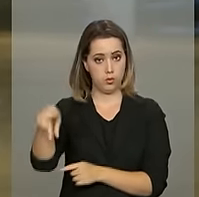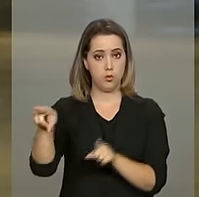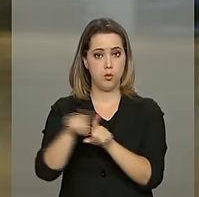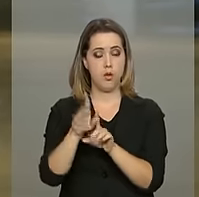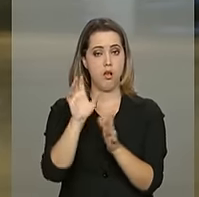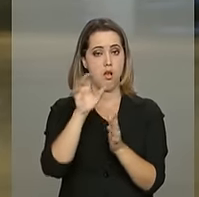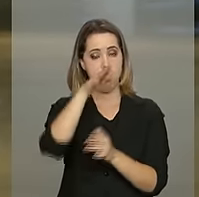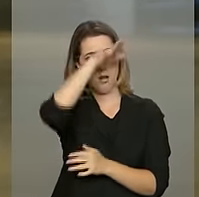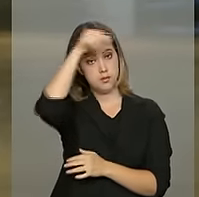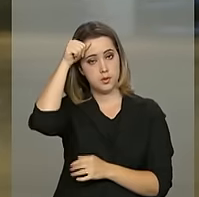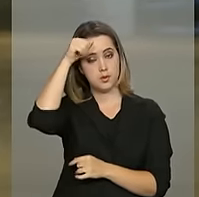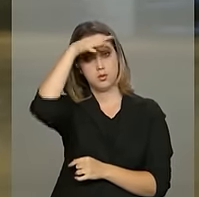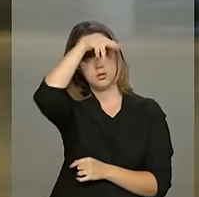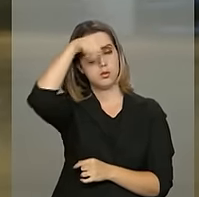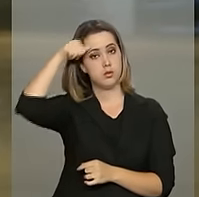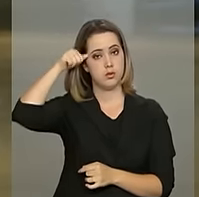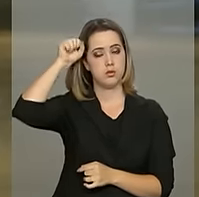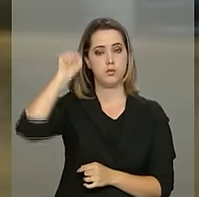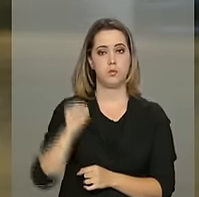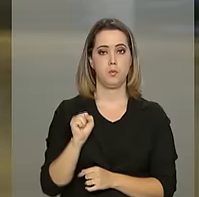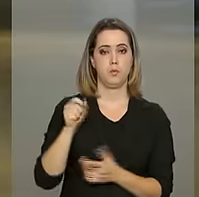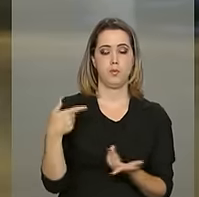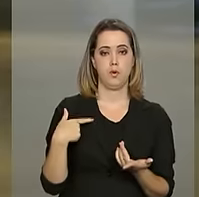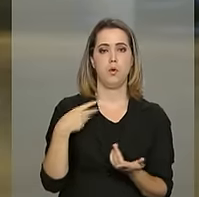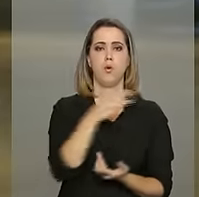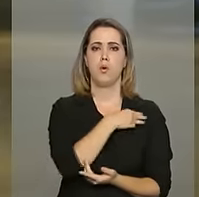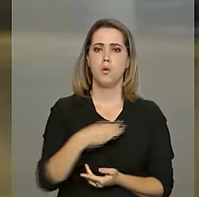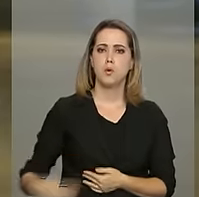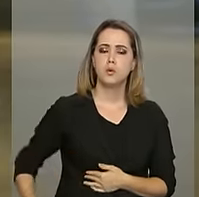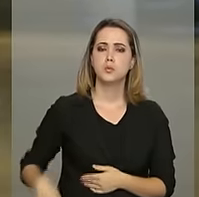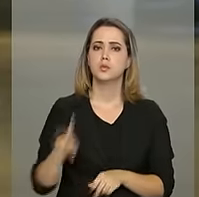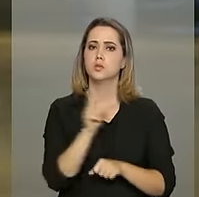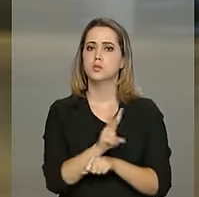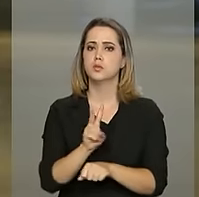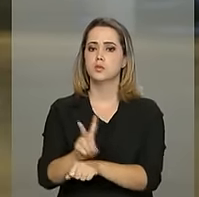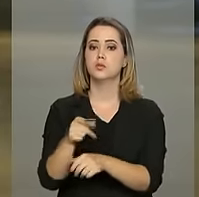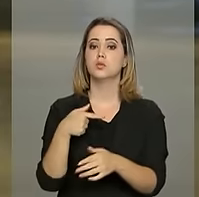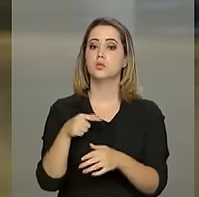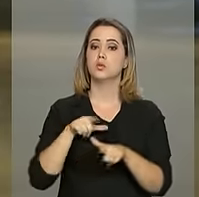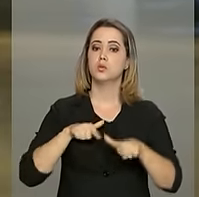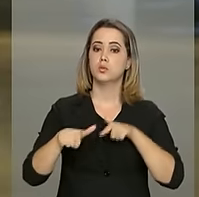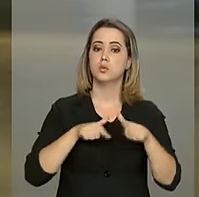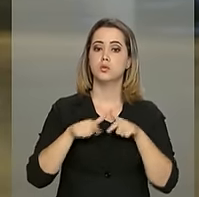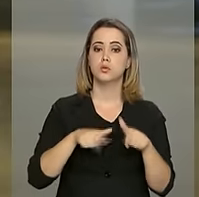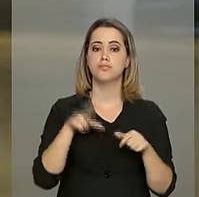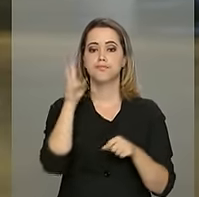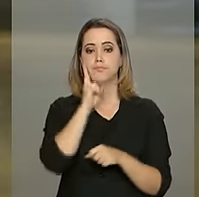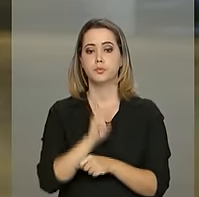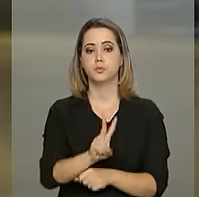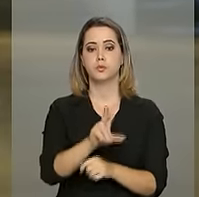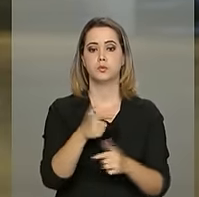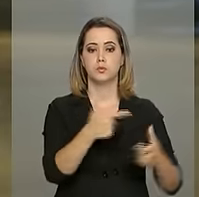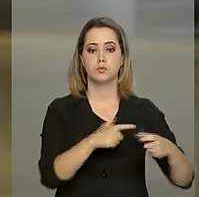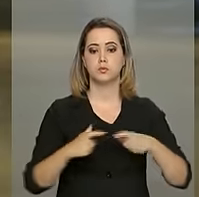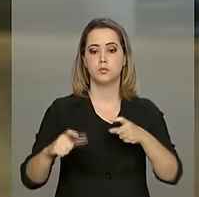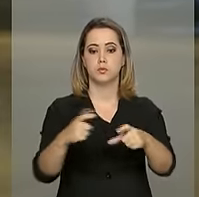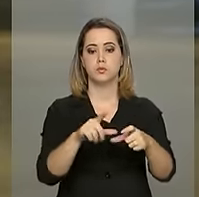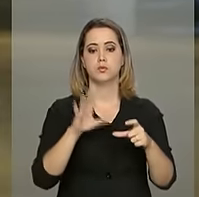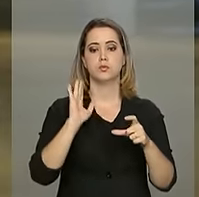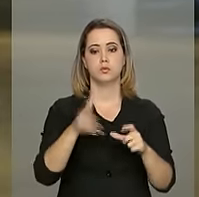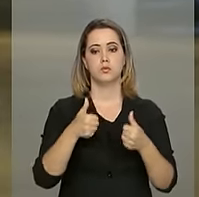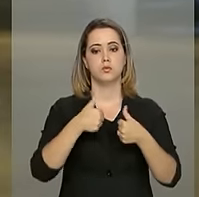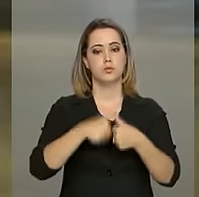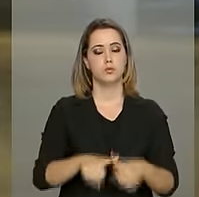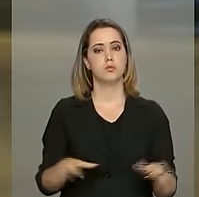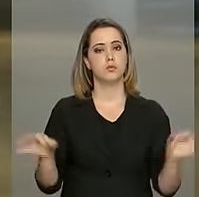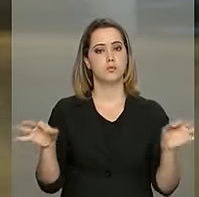Mato Grosso do Sul. Segundo o ministro da Defesa, Raul Jungmann, os procedimentos para varreduras em outros estados estão